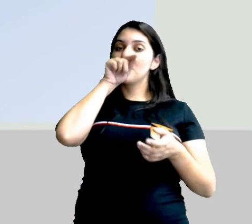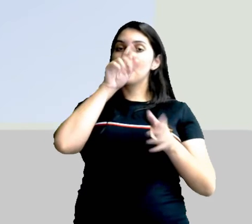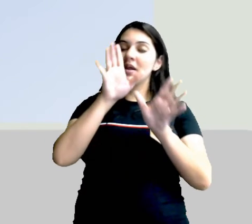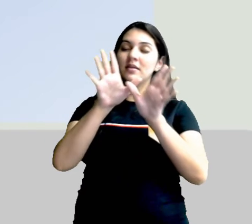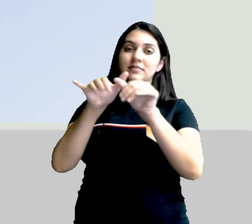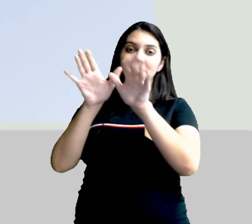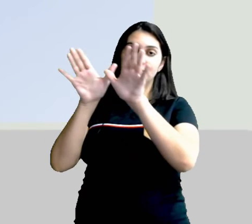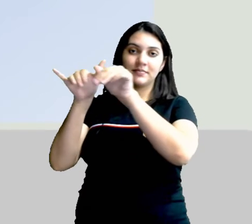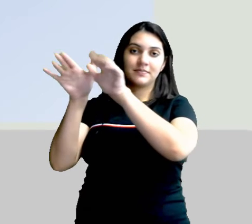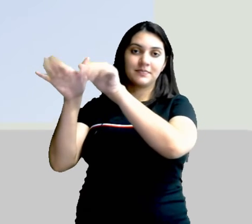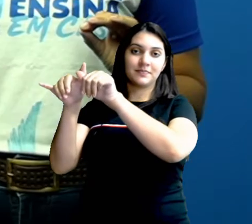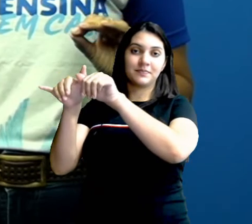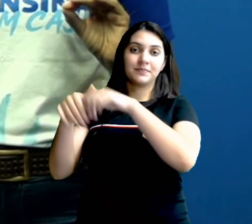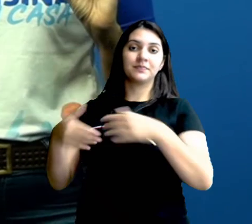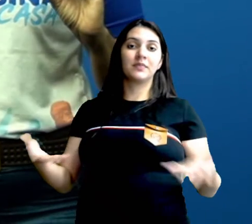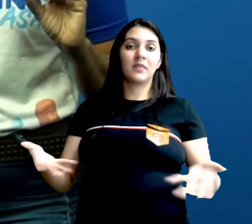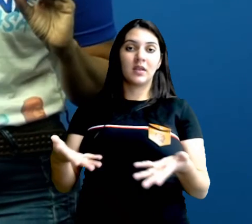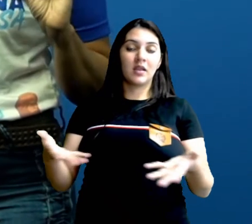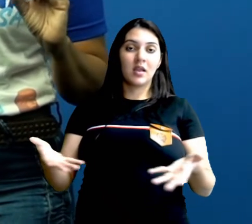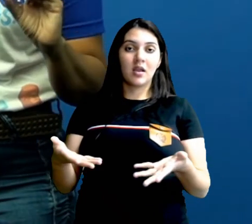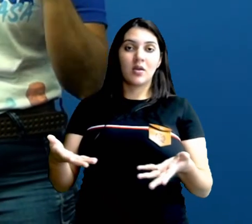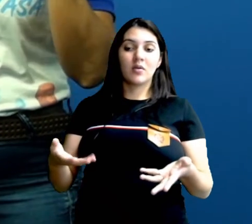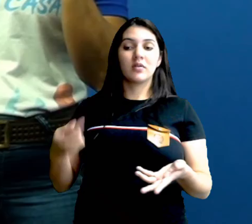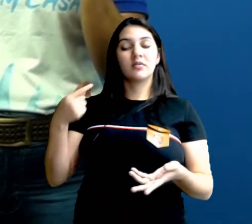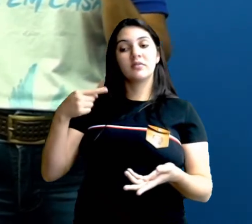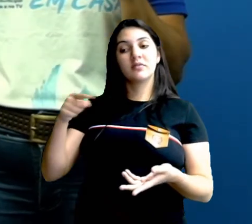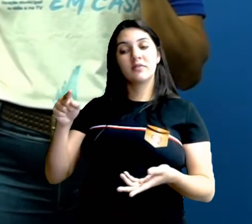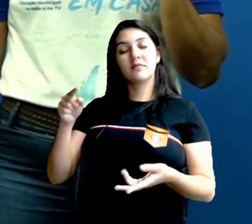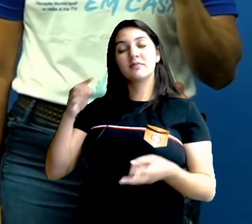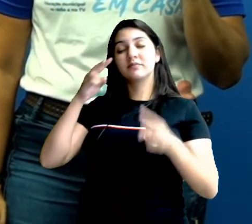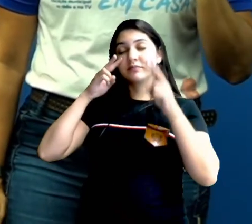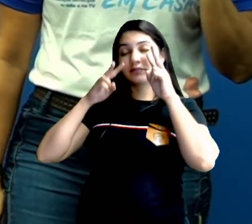pássaro. E agora a gente vai para a nossa